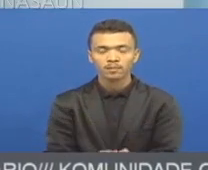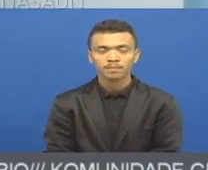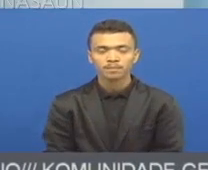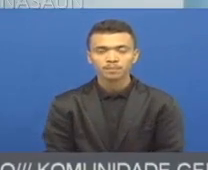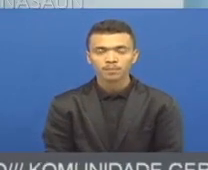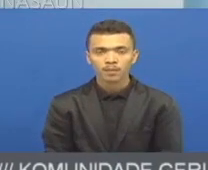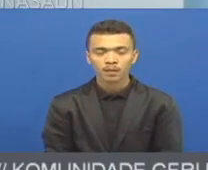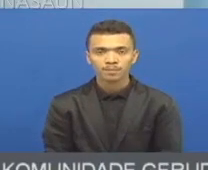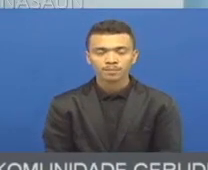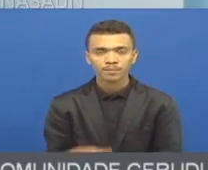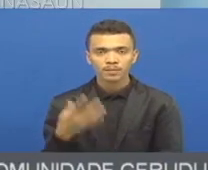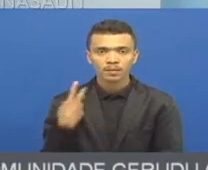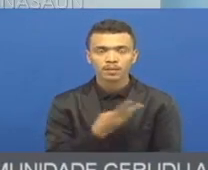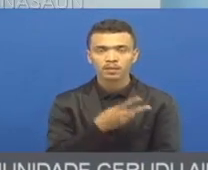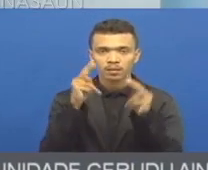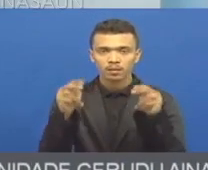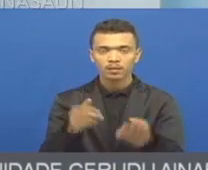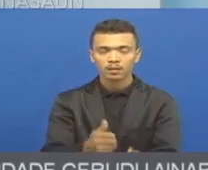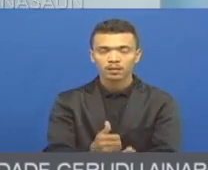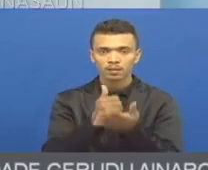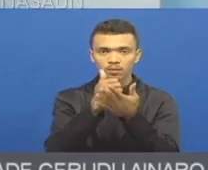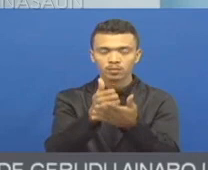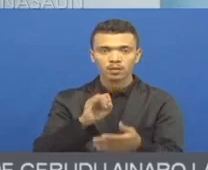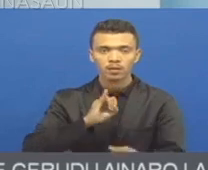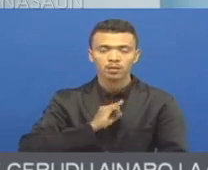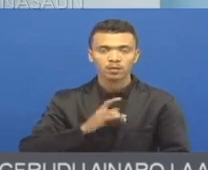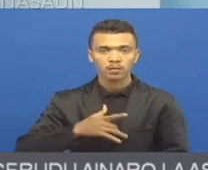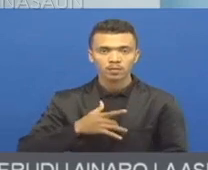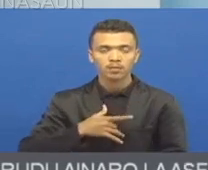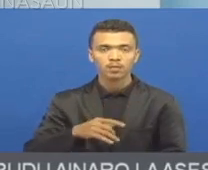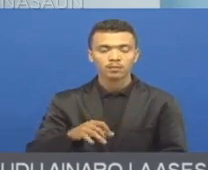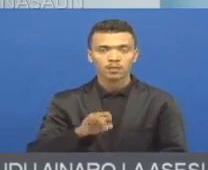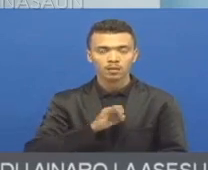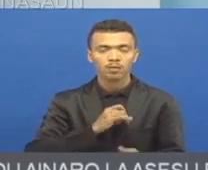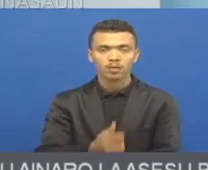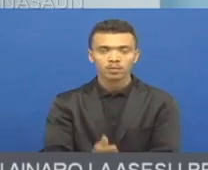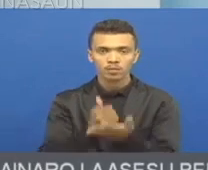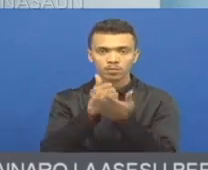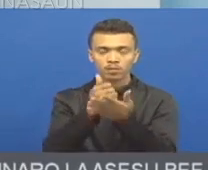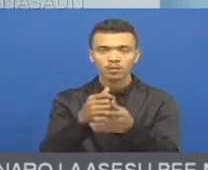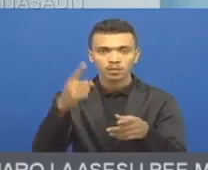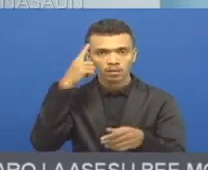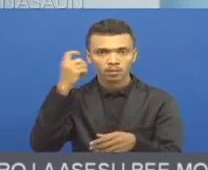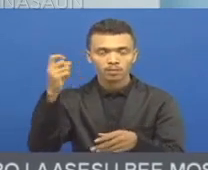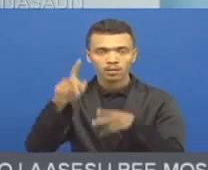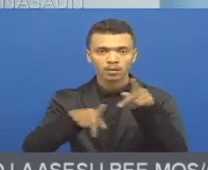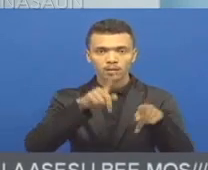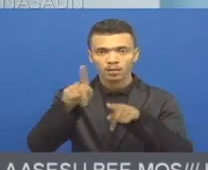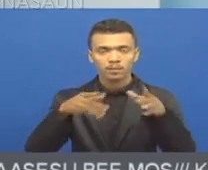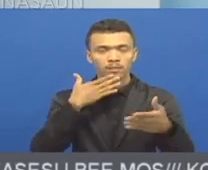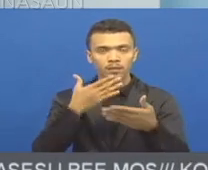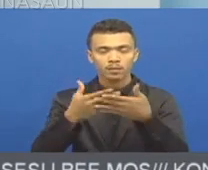beneficiário ba BMOS, ita tem que contribuir. Hau ne sentimento, ita ne mahana contribuisaun. Tamba cidadão na Bedia tem